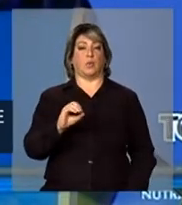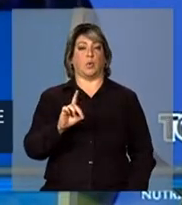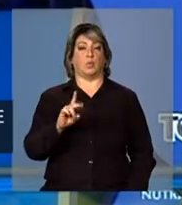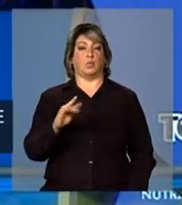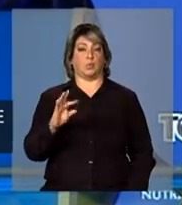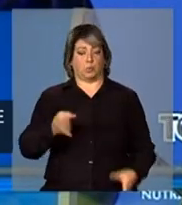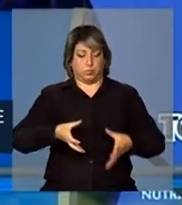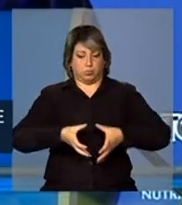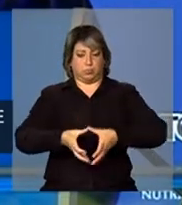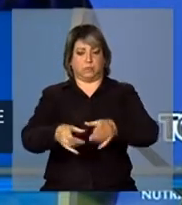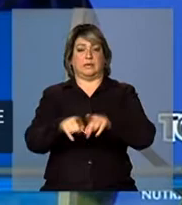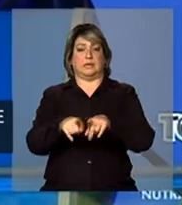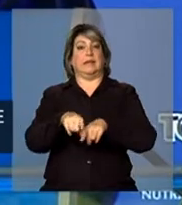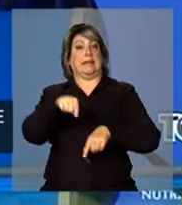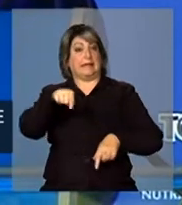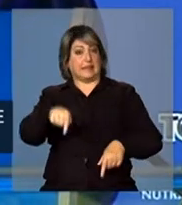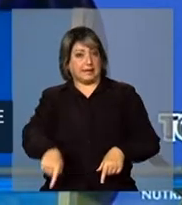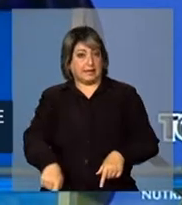passo para